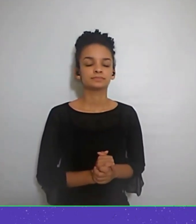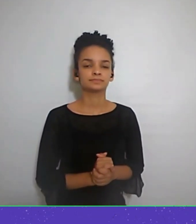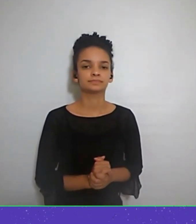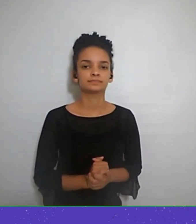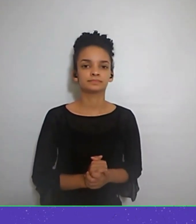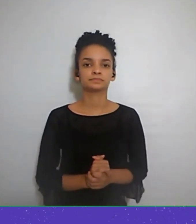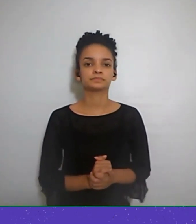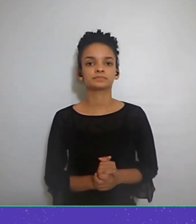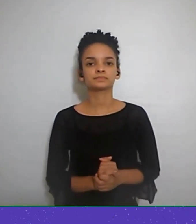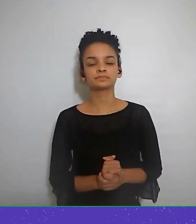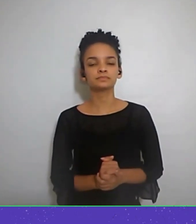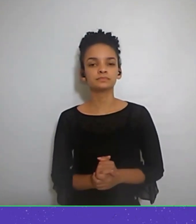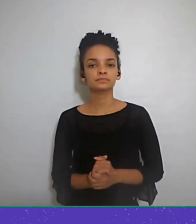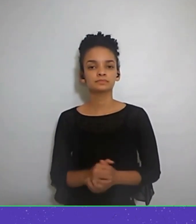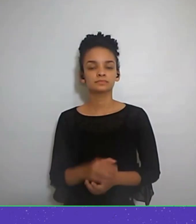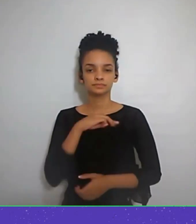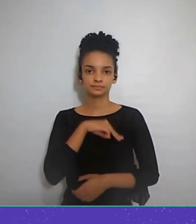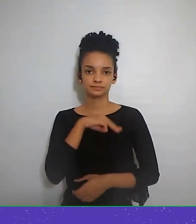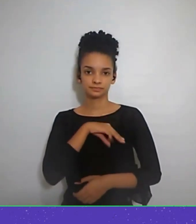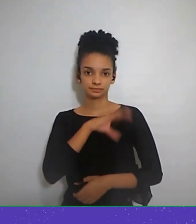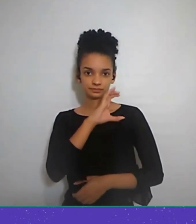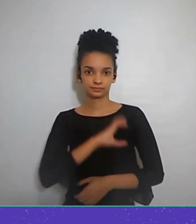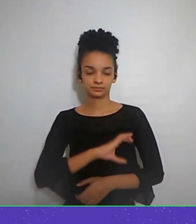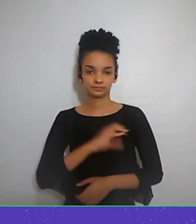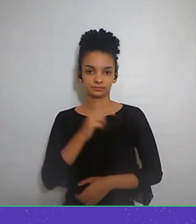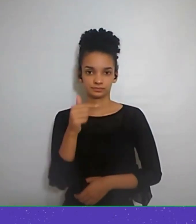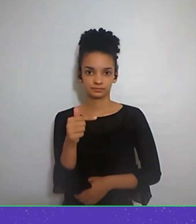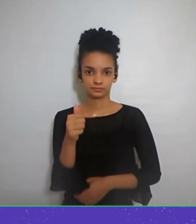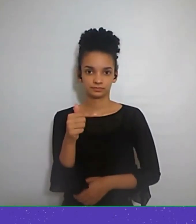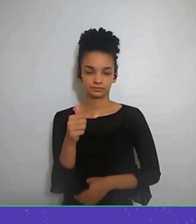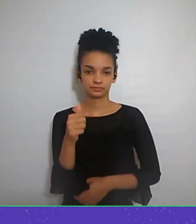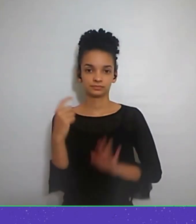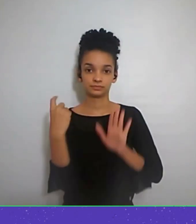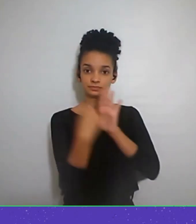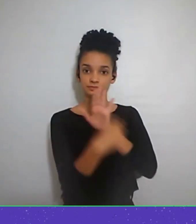Mateus 7, versículo 21.